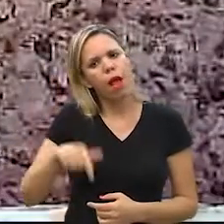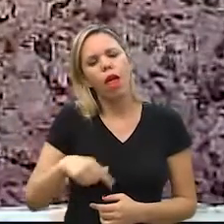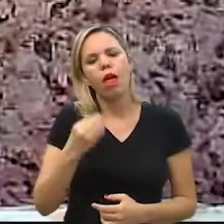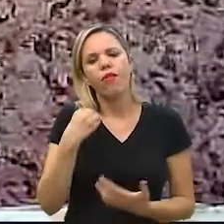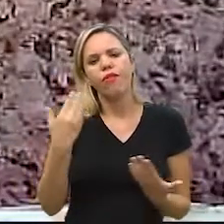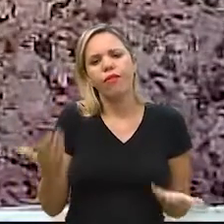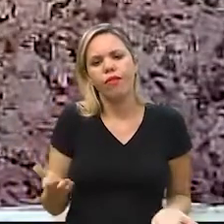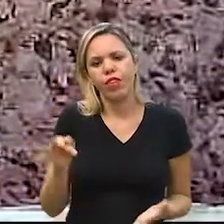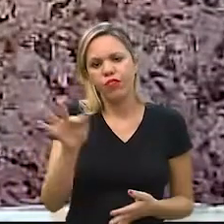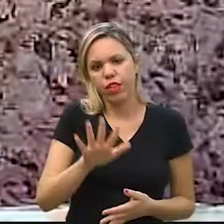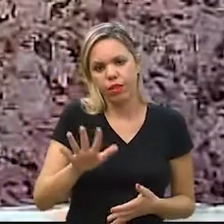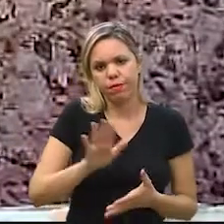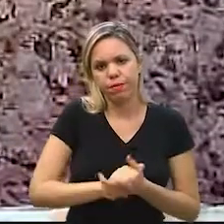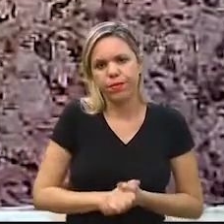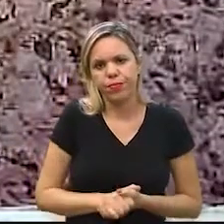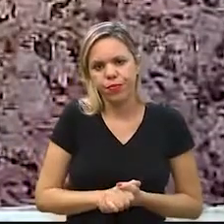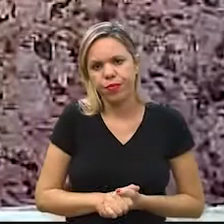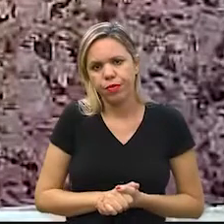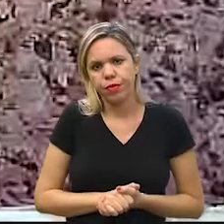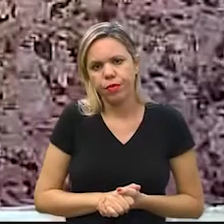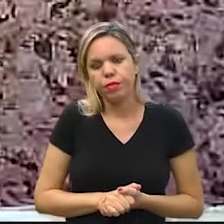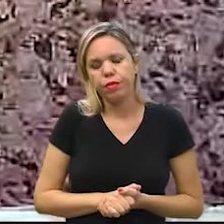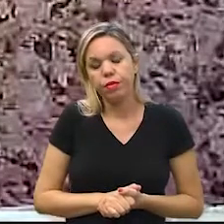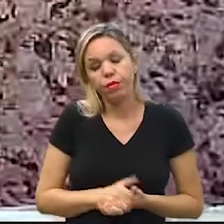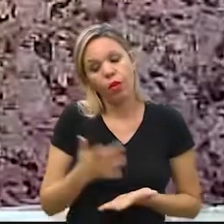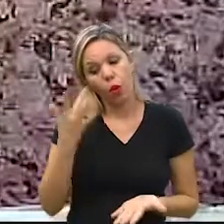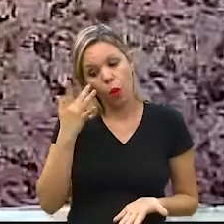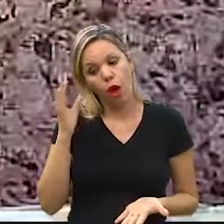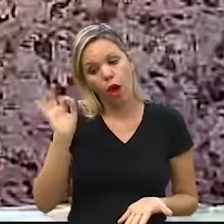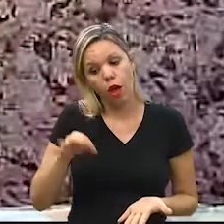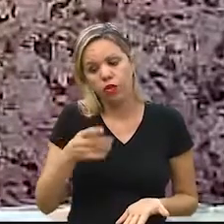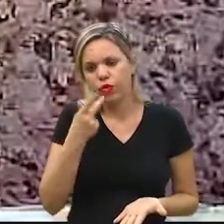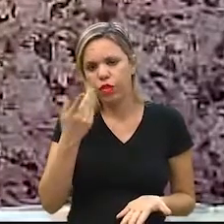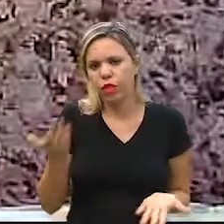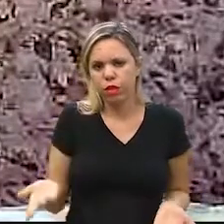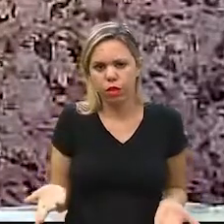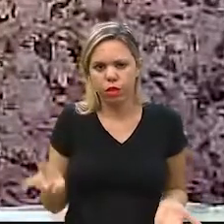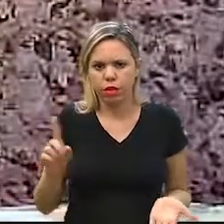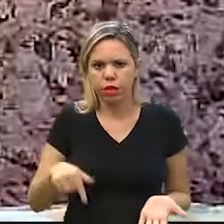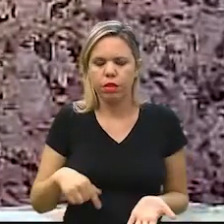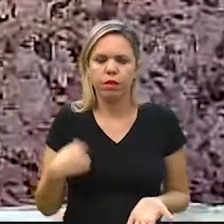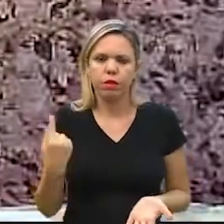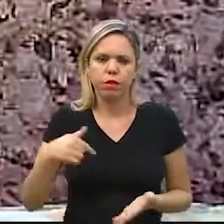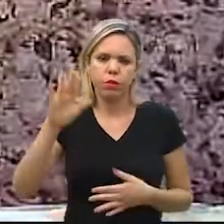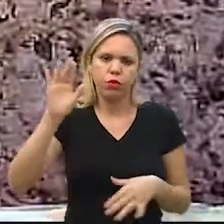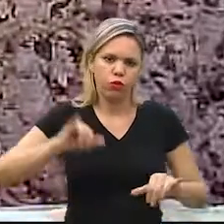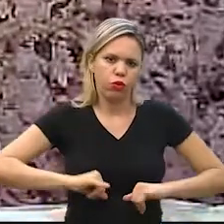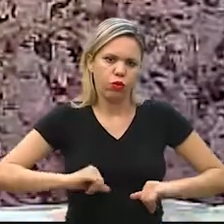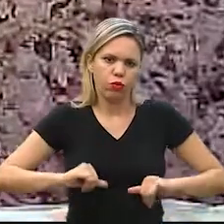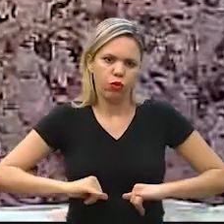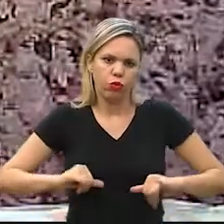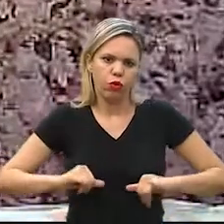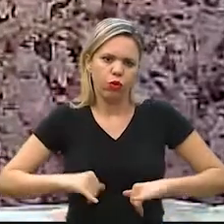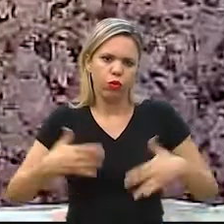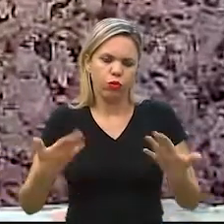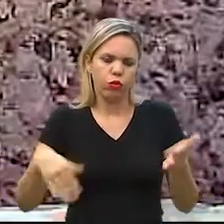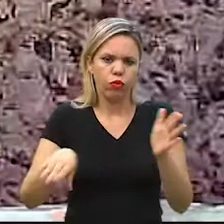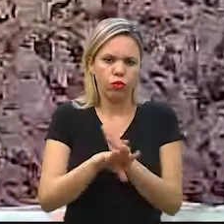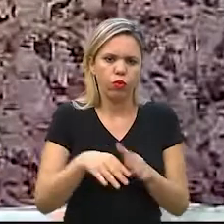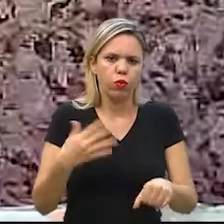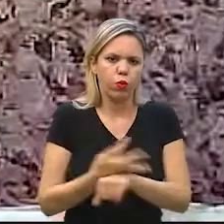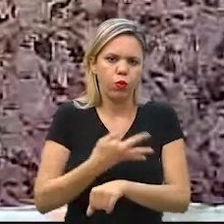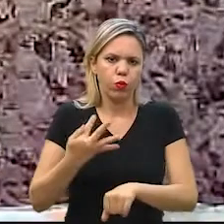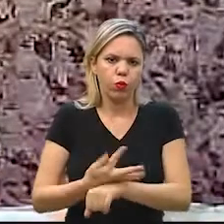frágil da federação. E, sinceramente falando, é a parte que mais sofre quando vem qualquer